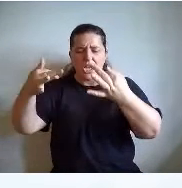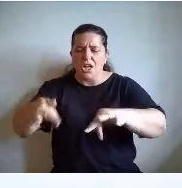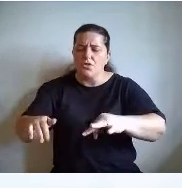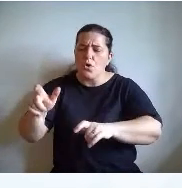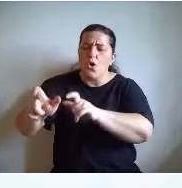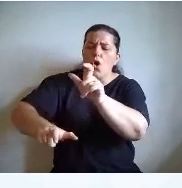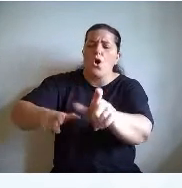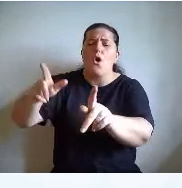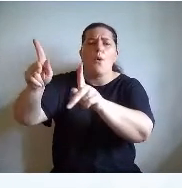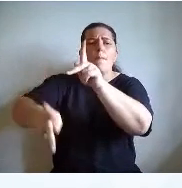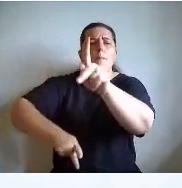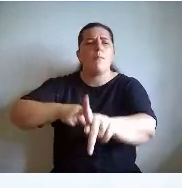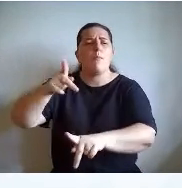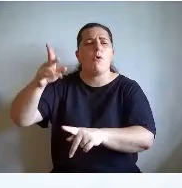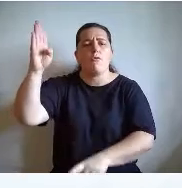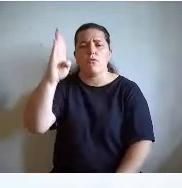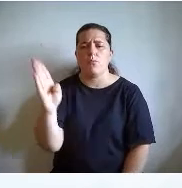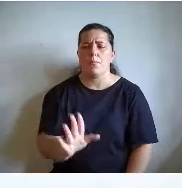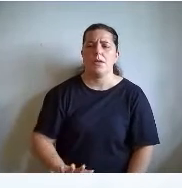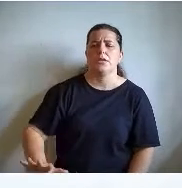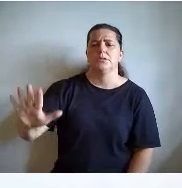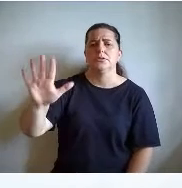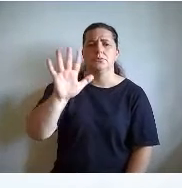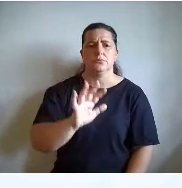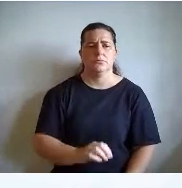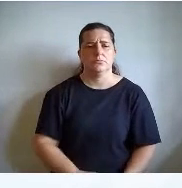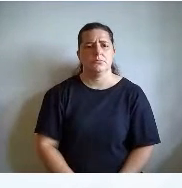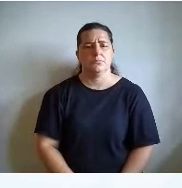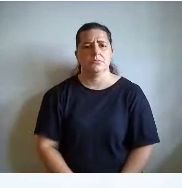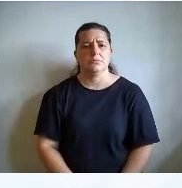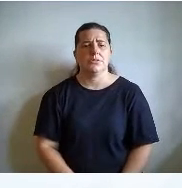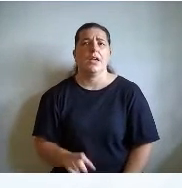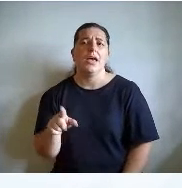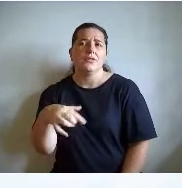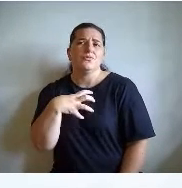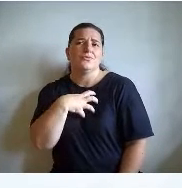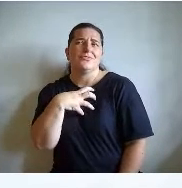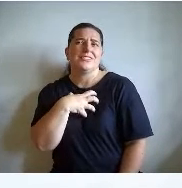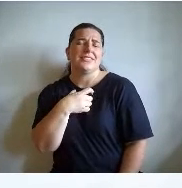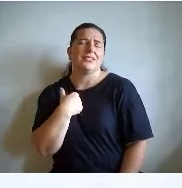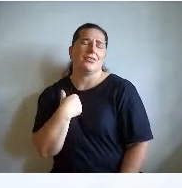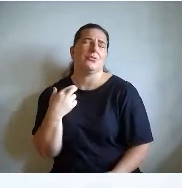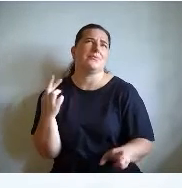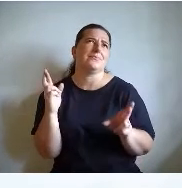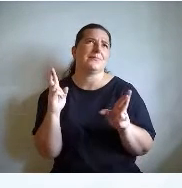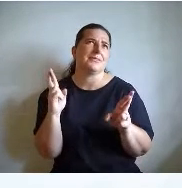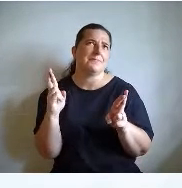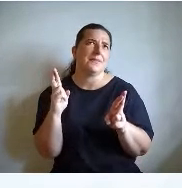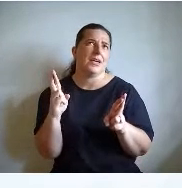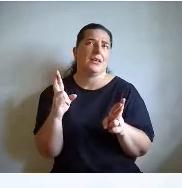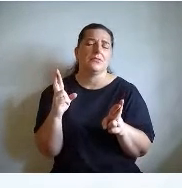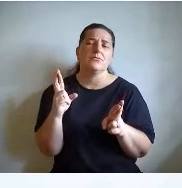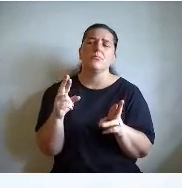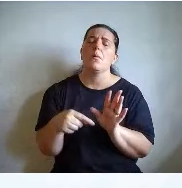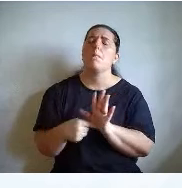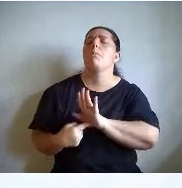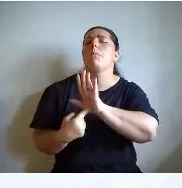brasileiro é uma coisa que eu espero que traga